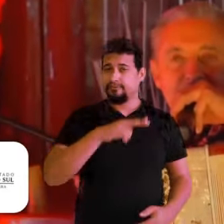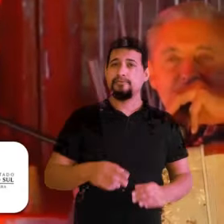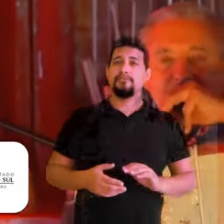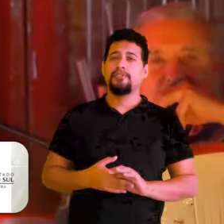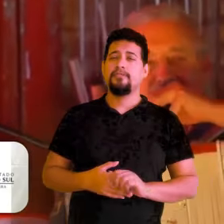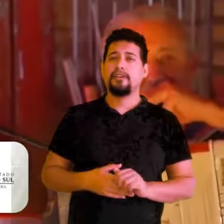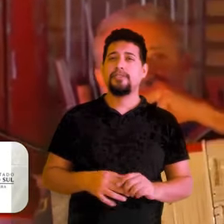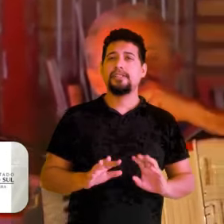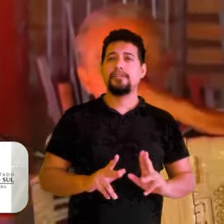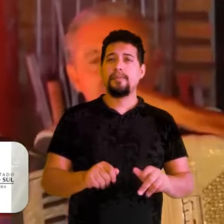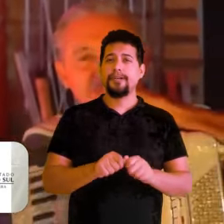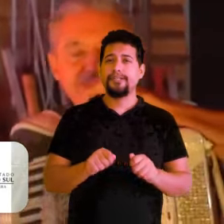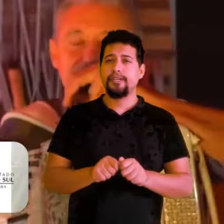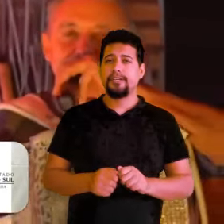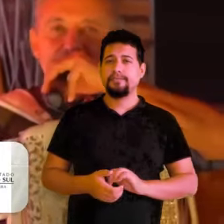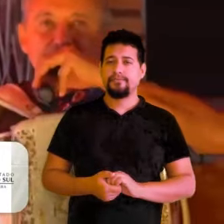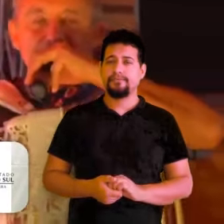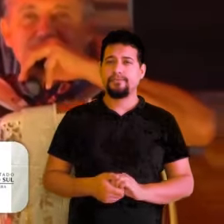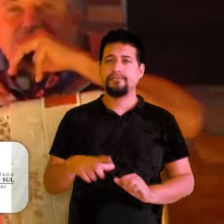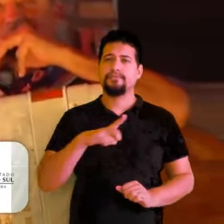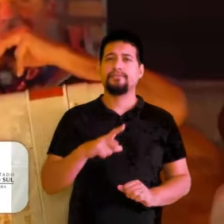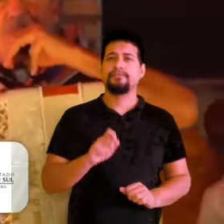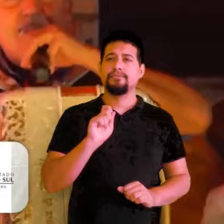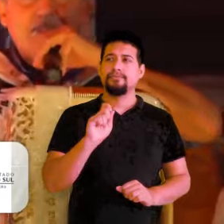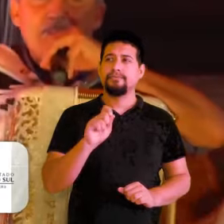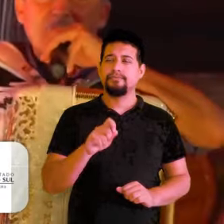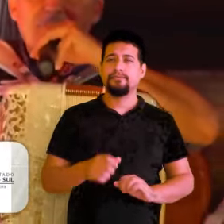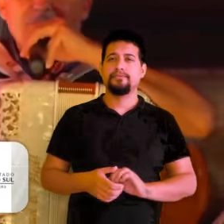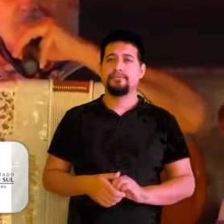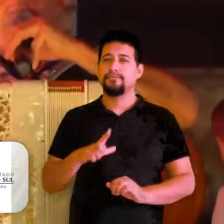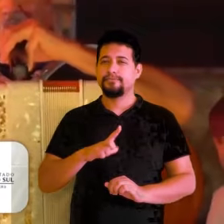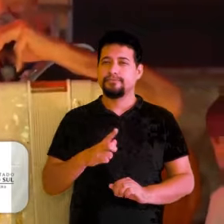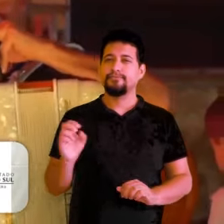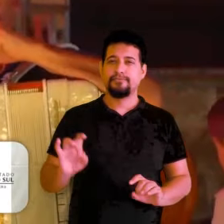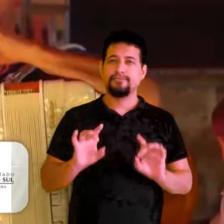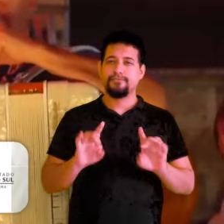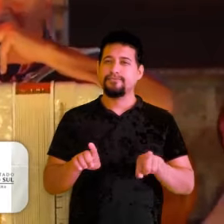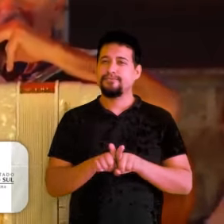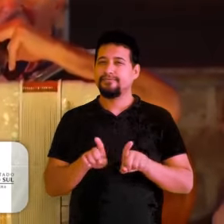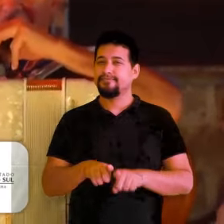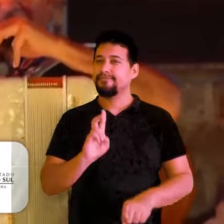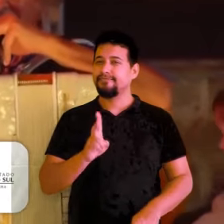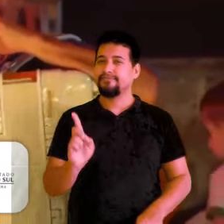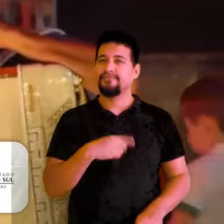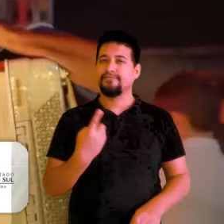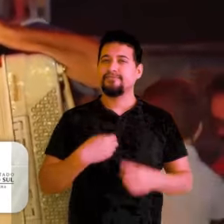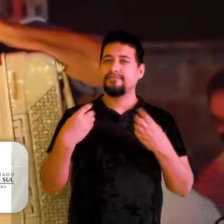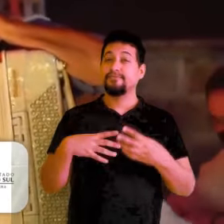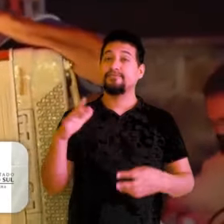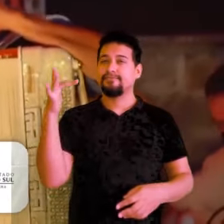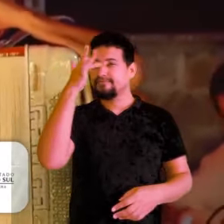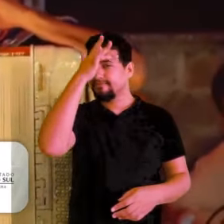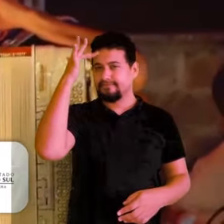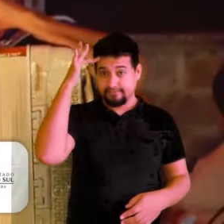25 anos que você também tem essa passagem muito especial. E a gente sempre